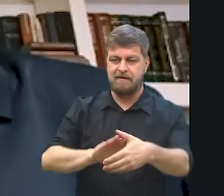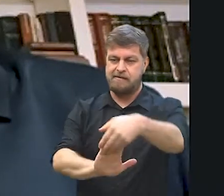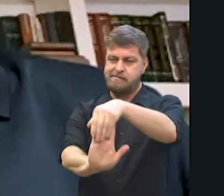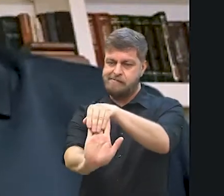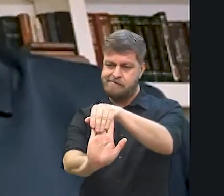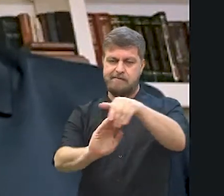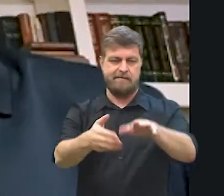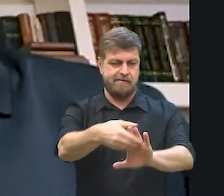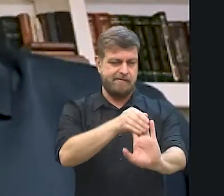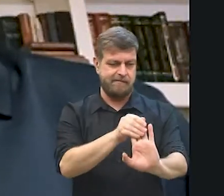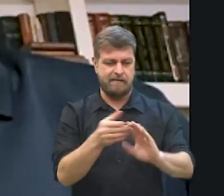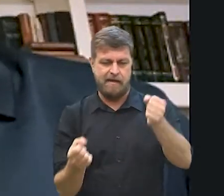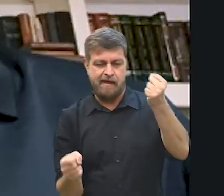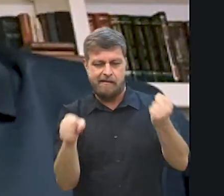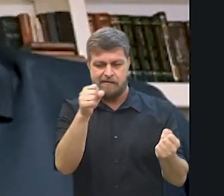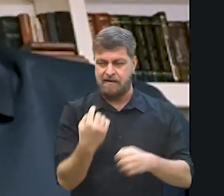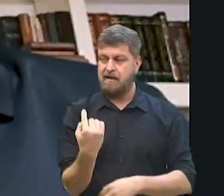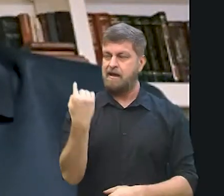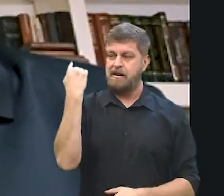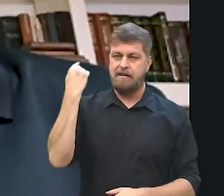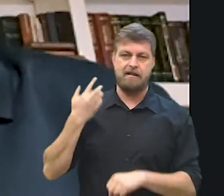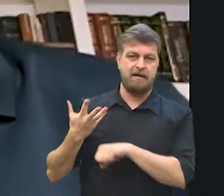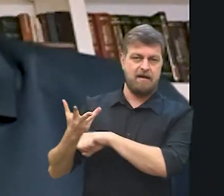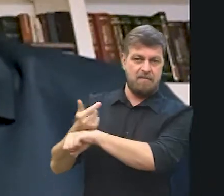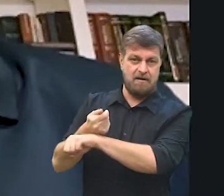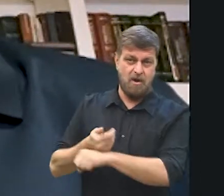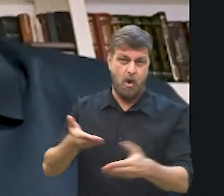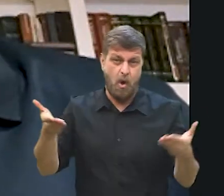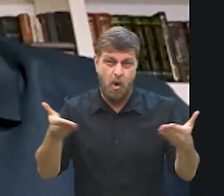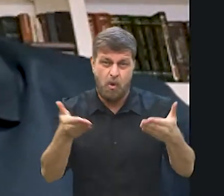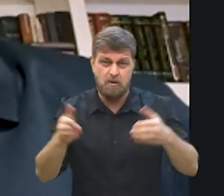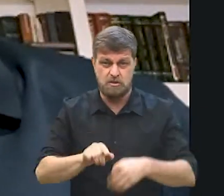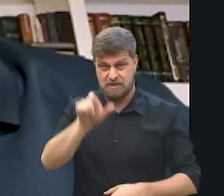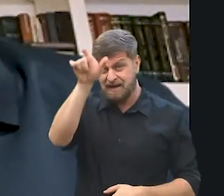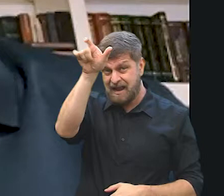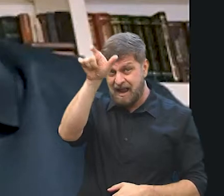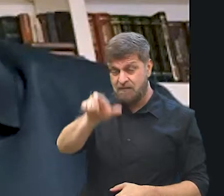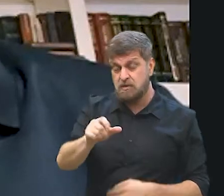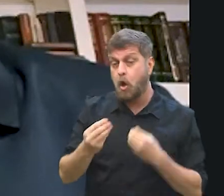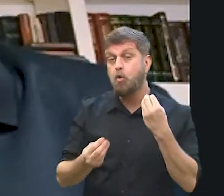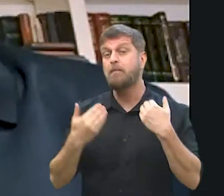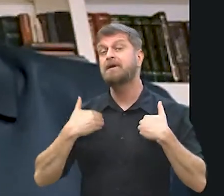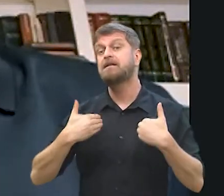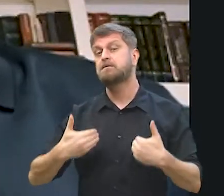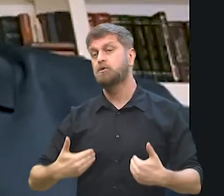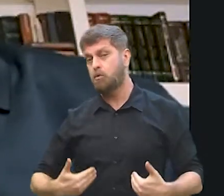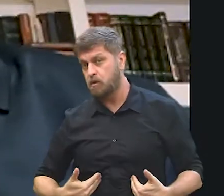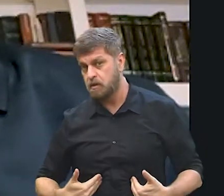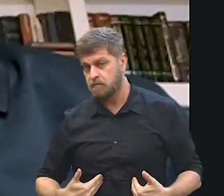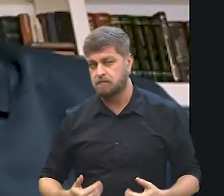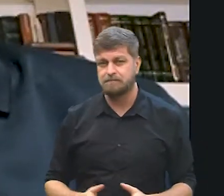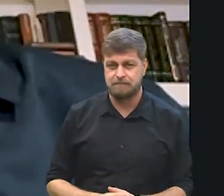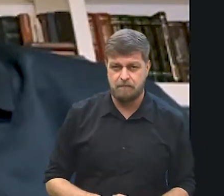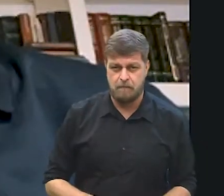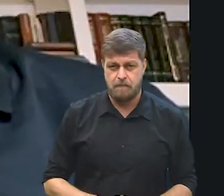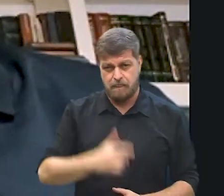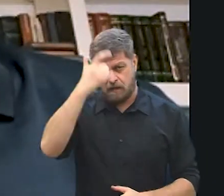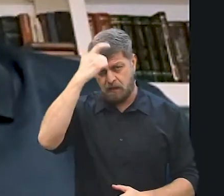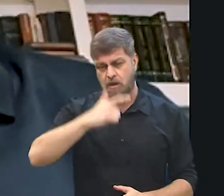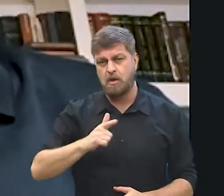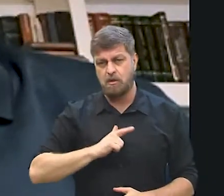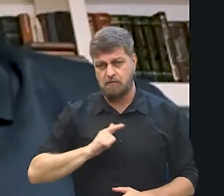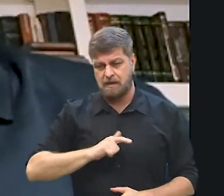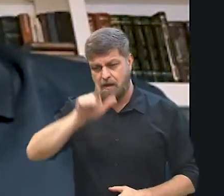esticar foi antigamente maravilhoso. Hoje não, depende da sua condição física. Eu tenho pacientes